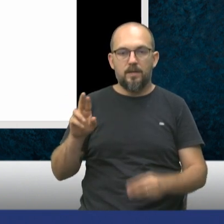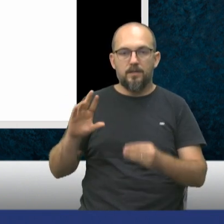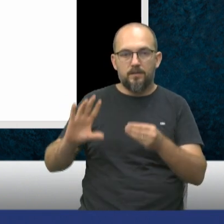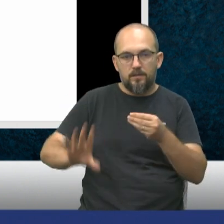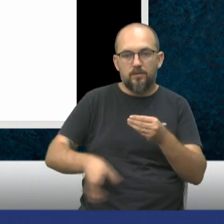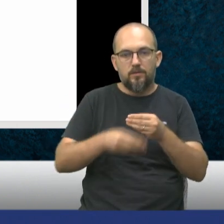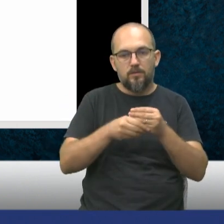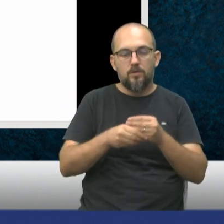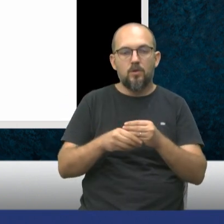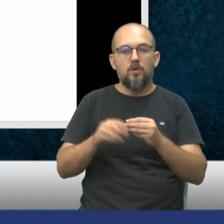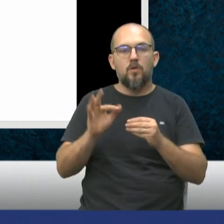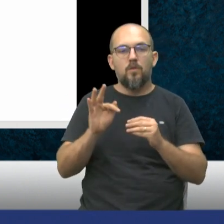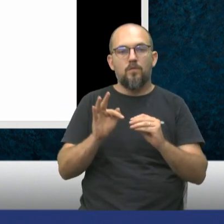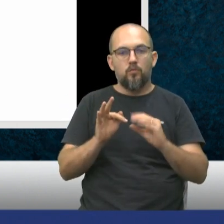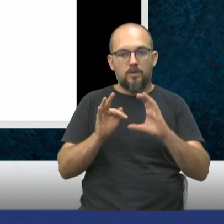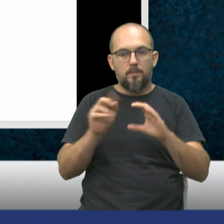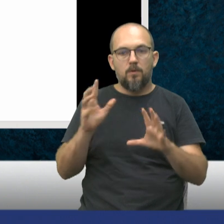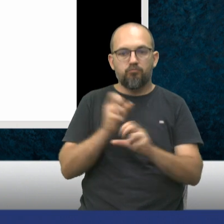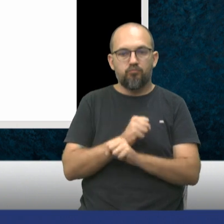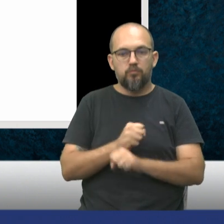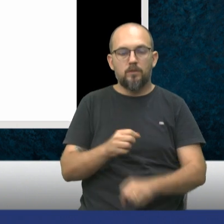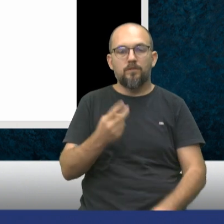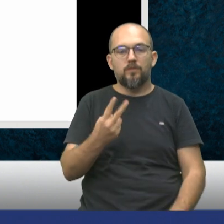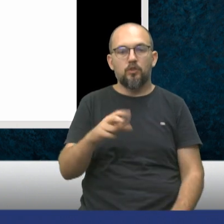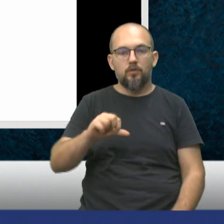receita total fica em